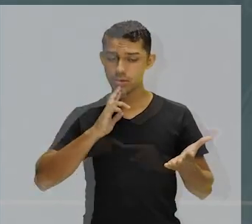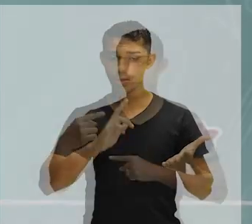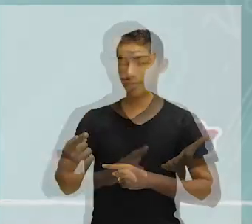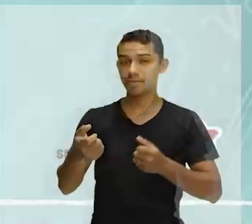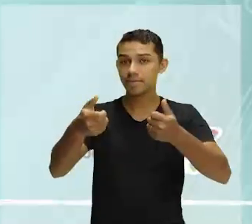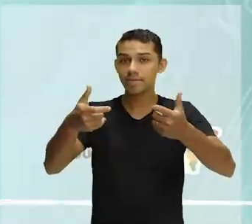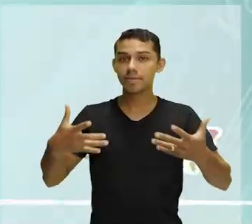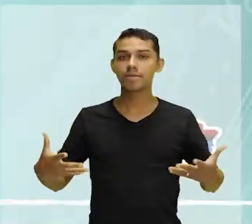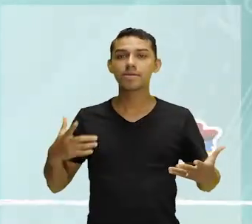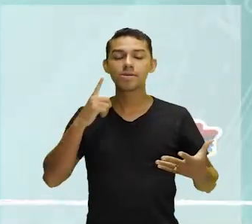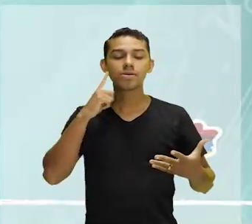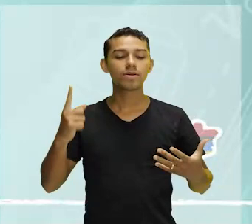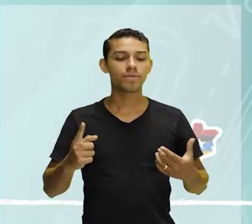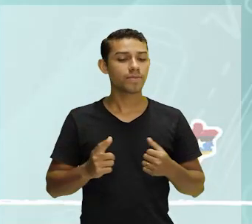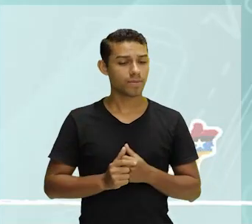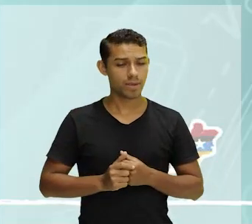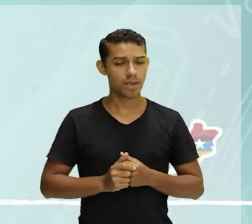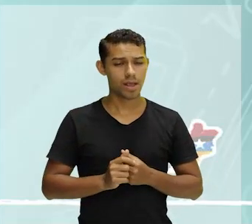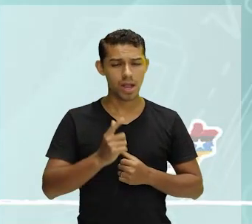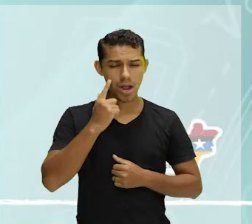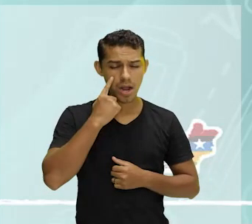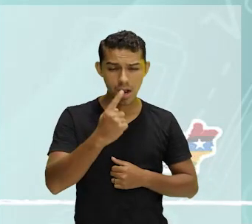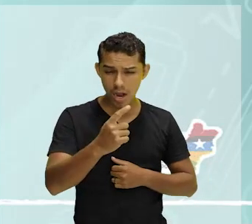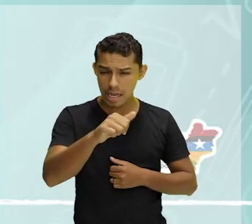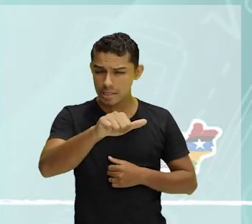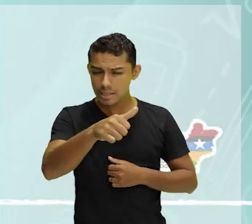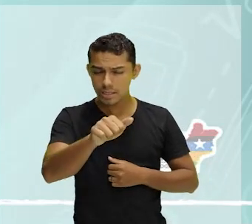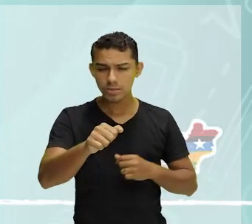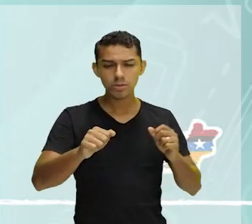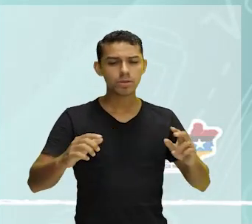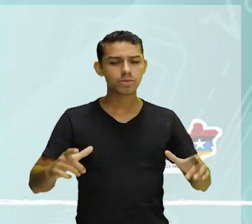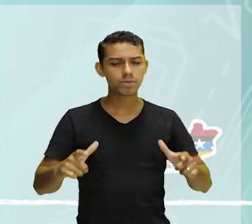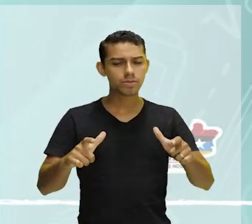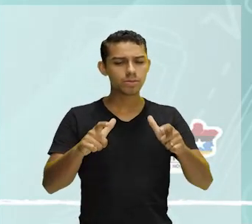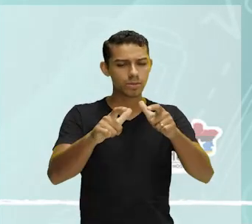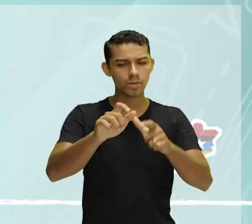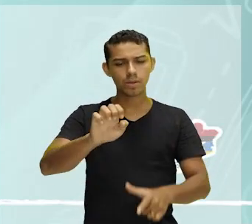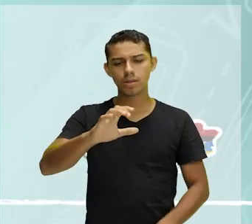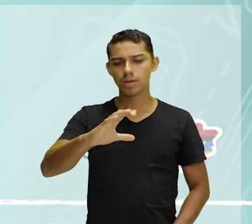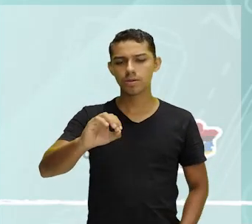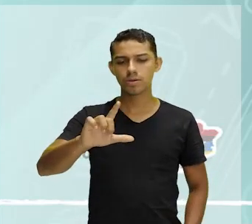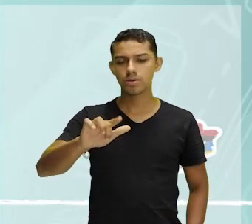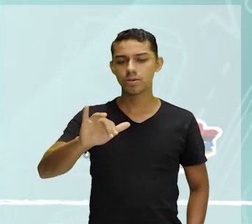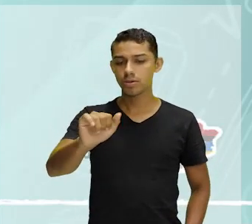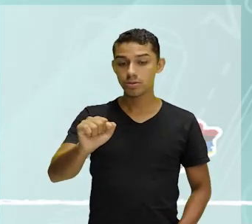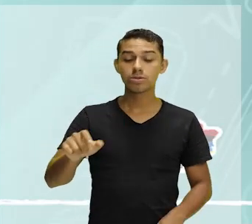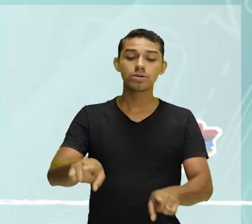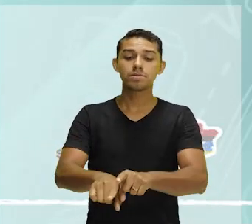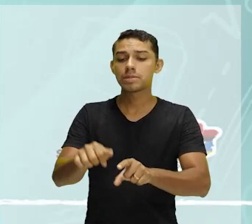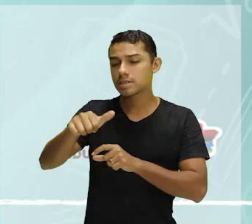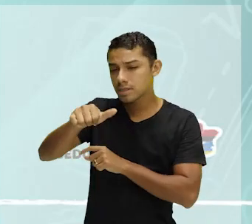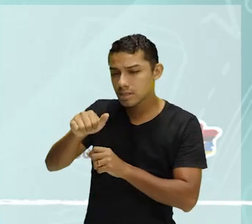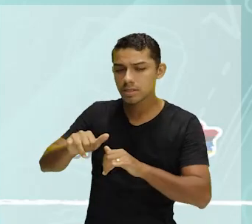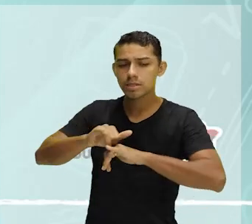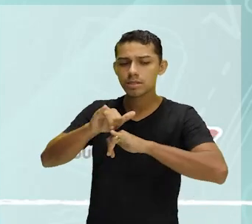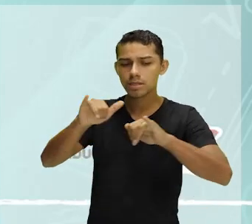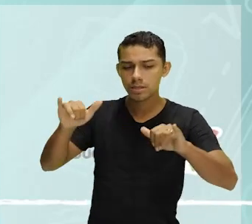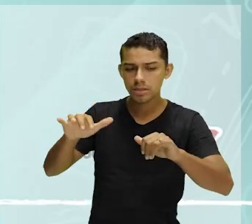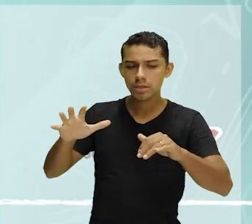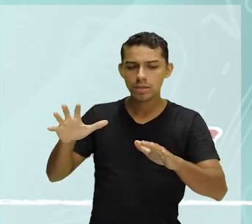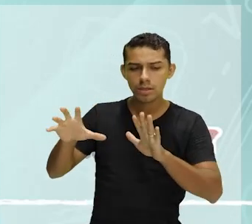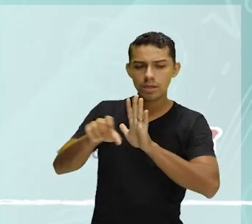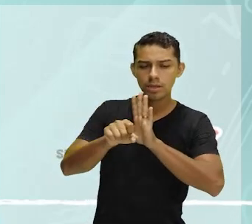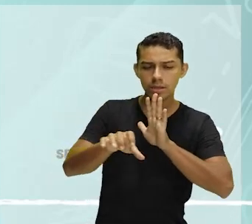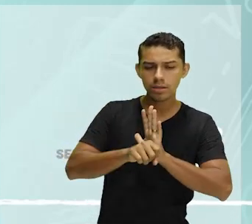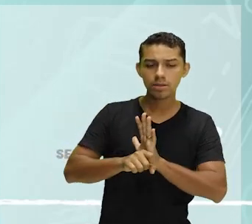seguinte: a análise da pirâmide ecológica abaixo e a análise das informações fornecidas permite